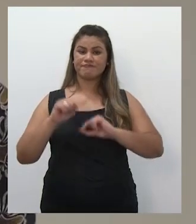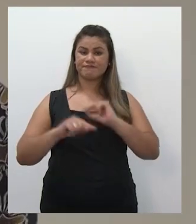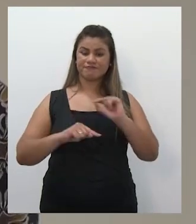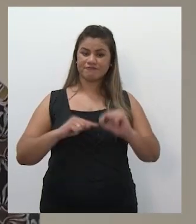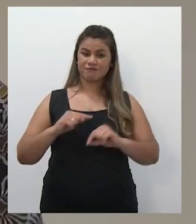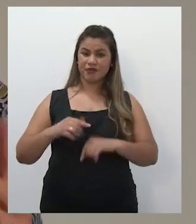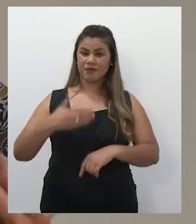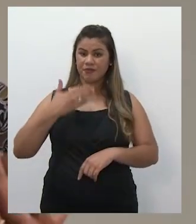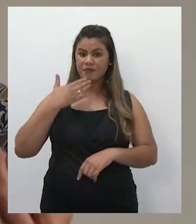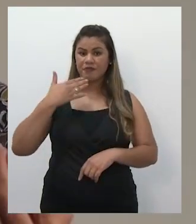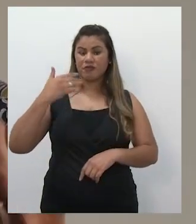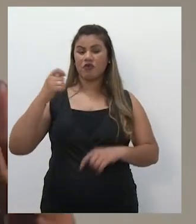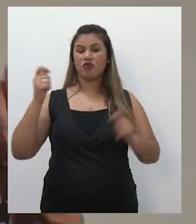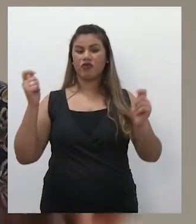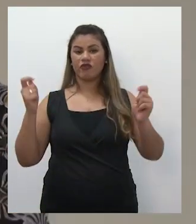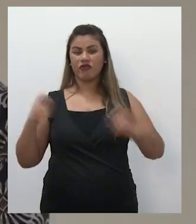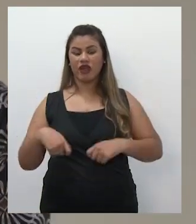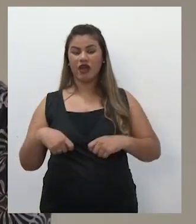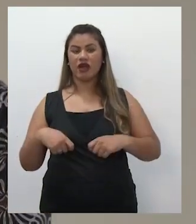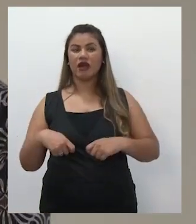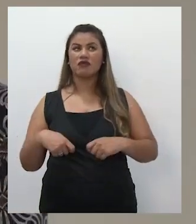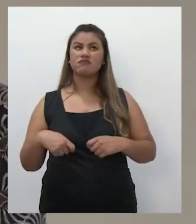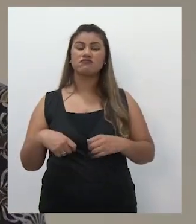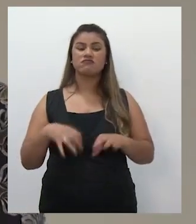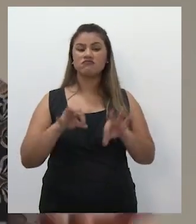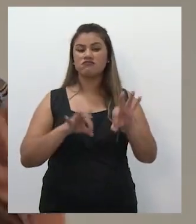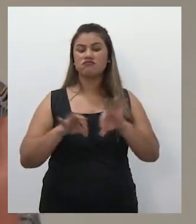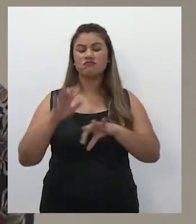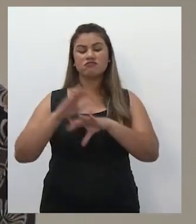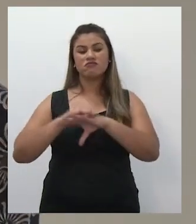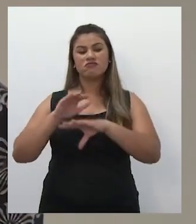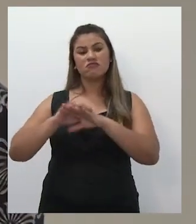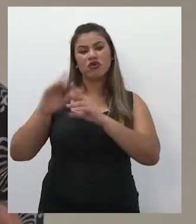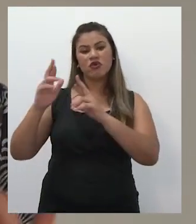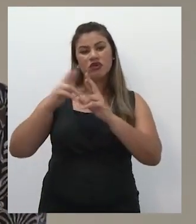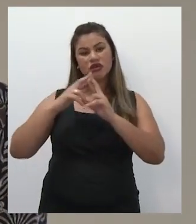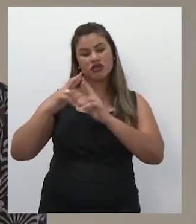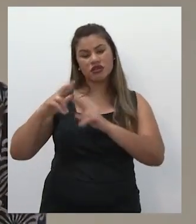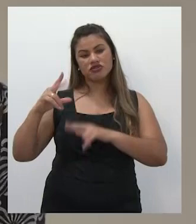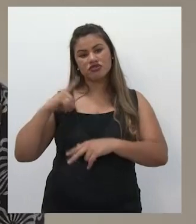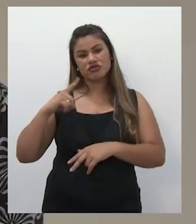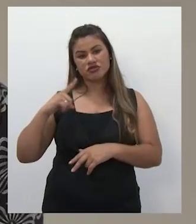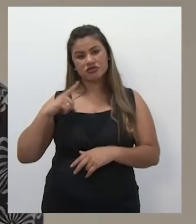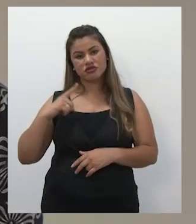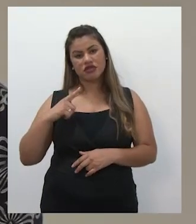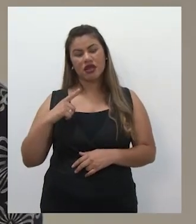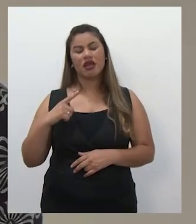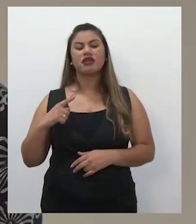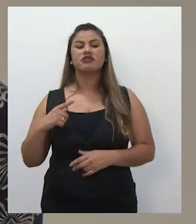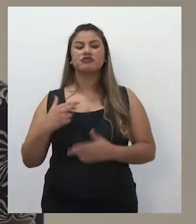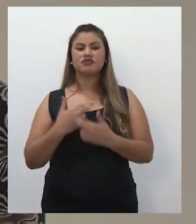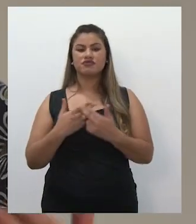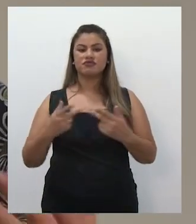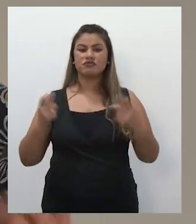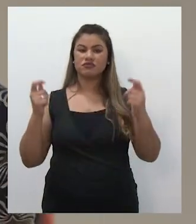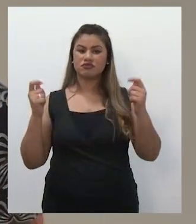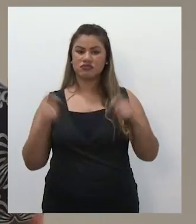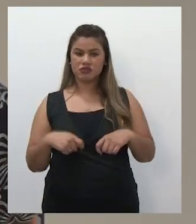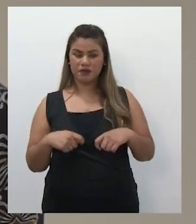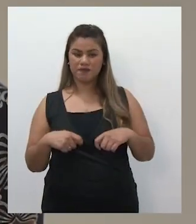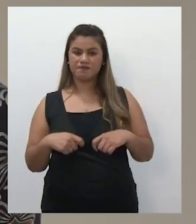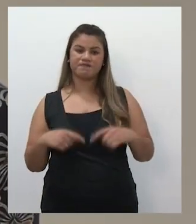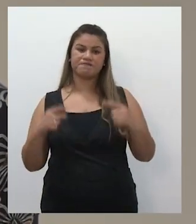melhor maneira, a maneira que é própria da sua rede, para trazer todas essas possibilidades